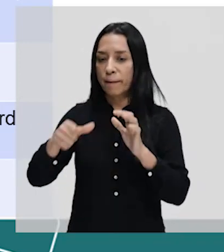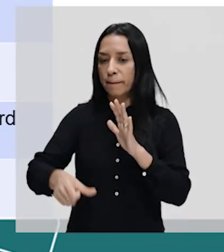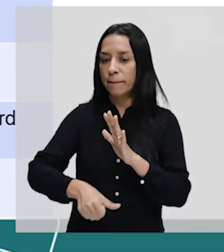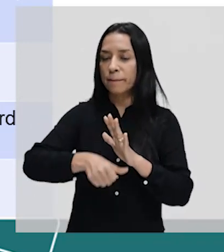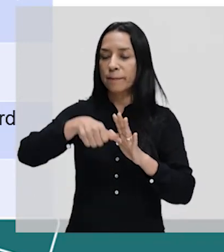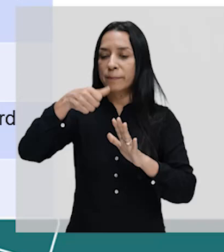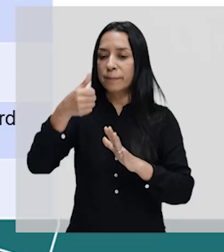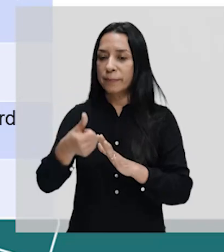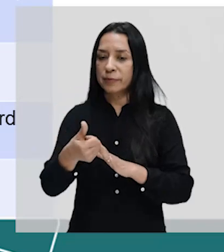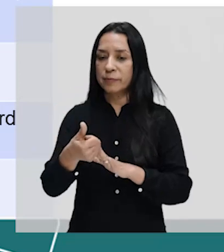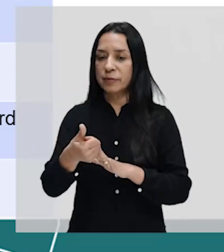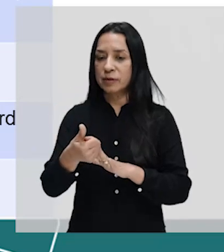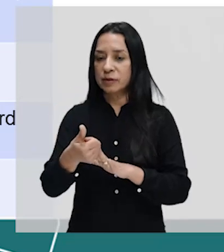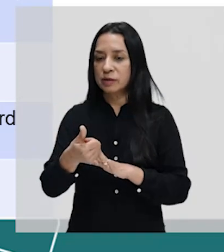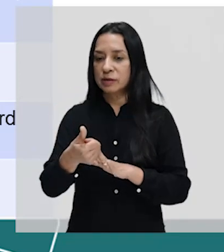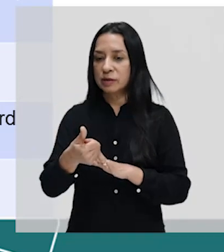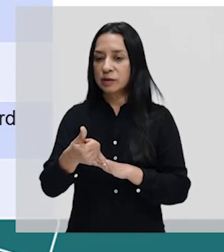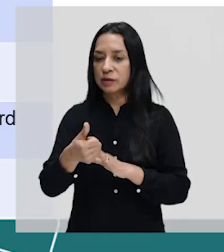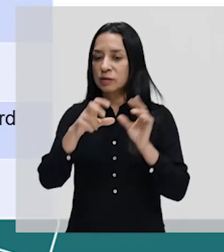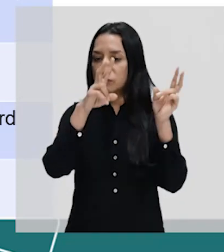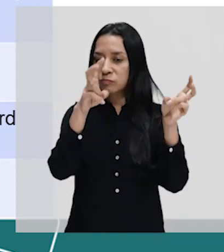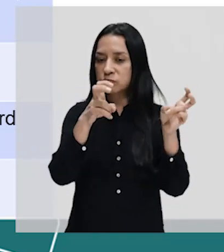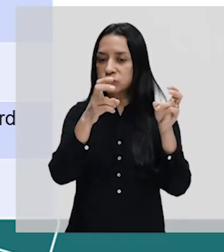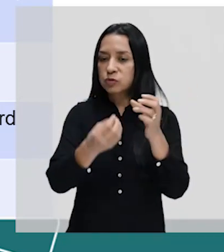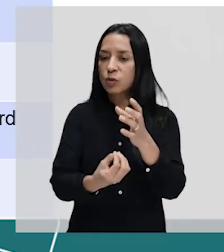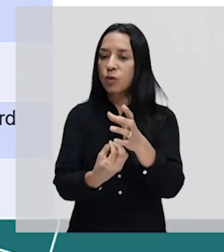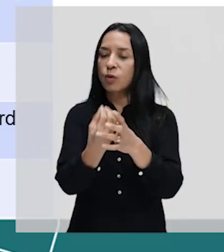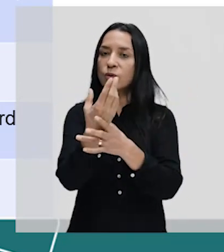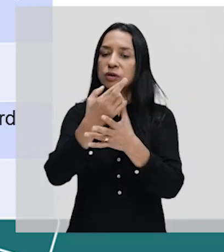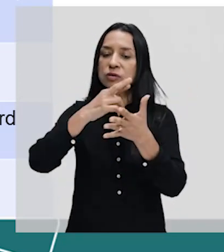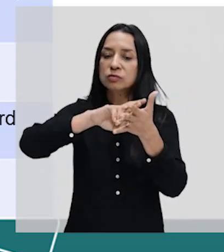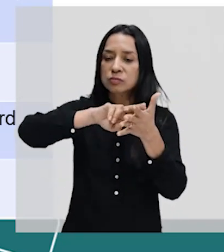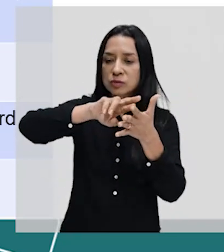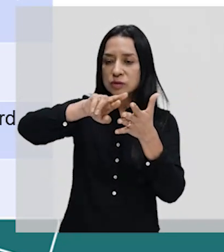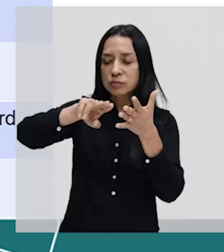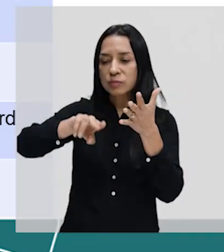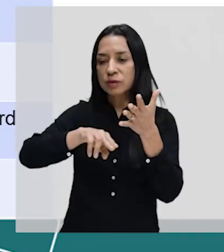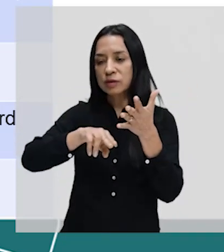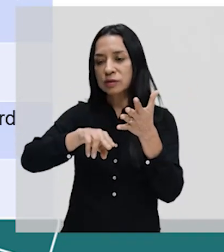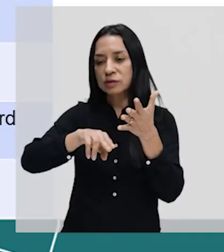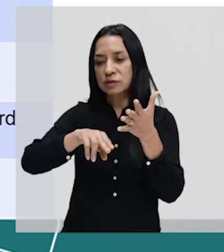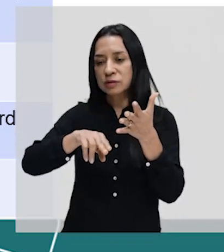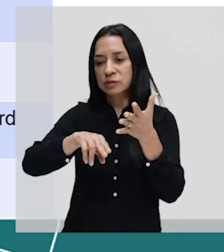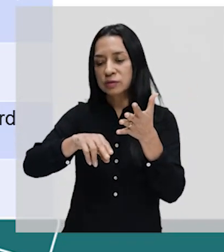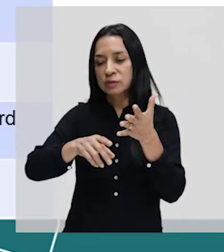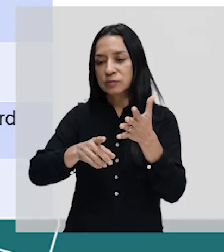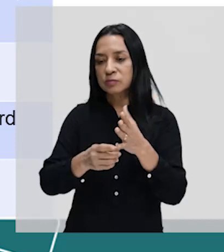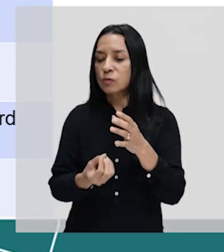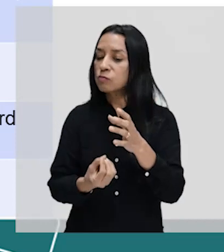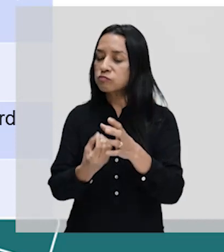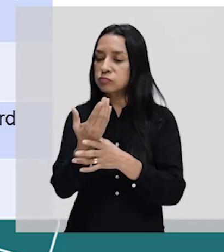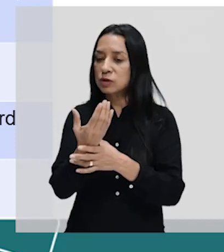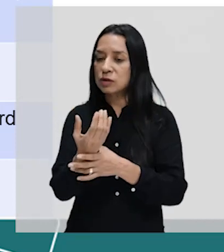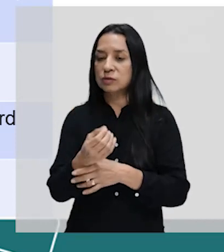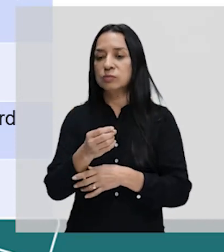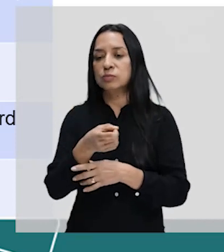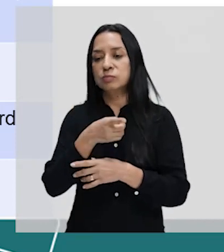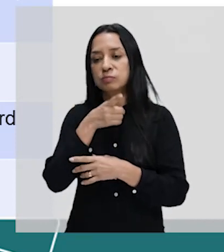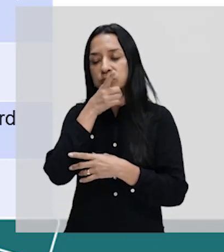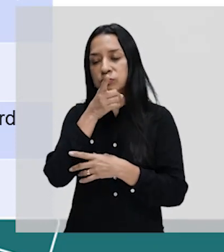primeira edição da Origem das Espécies, foi dada por Charles Darwin. Então, o darwinismo ele é publicado aqui